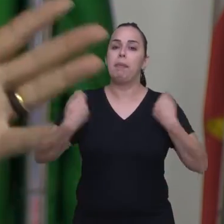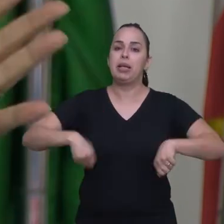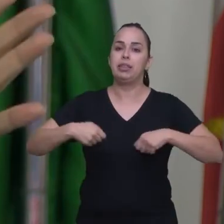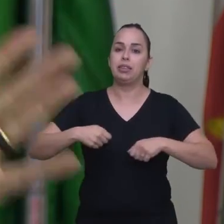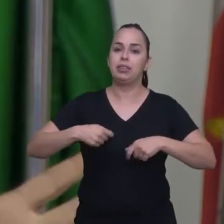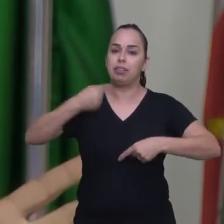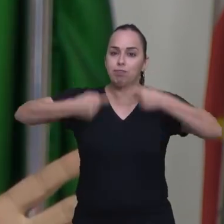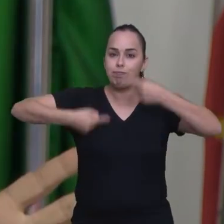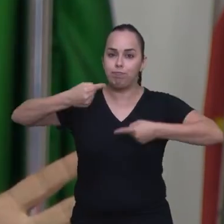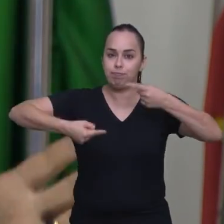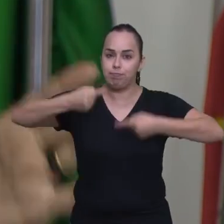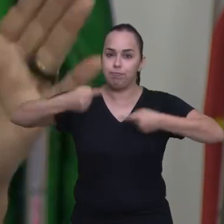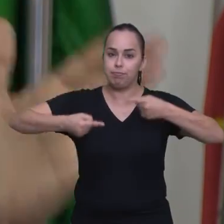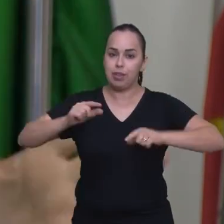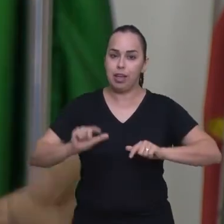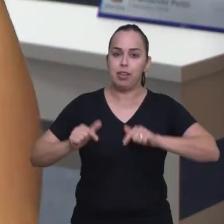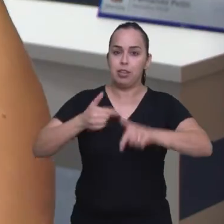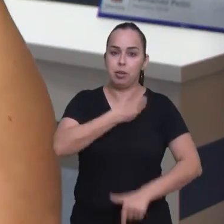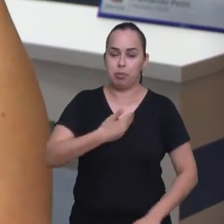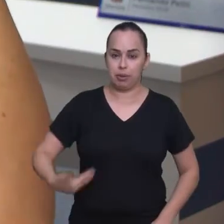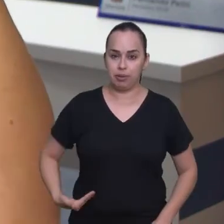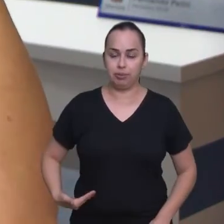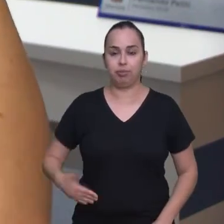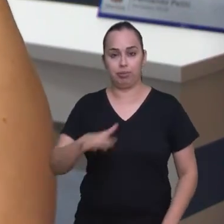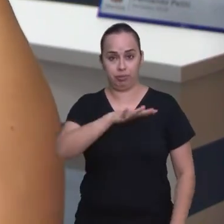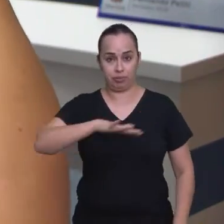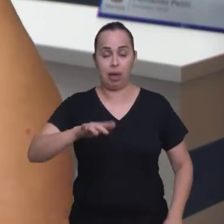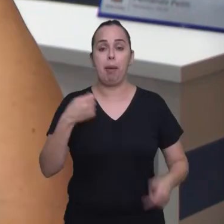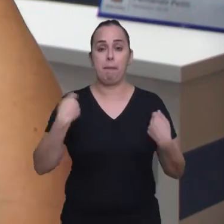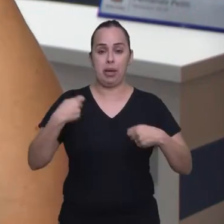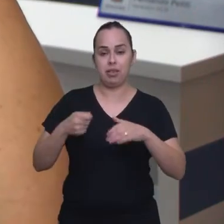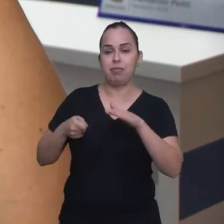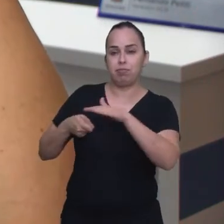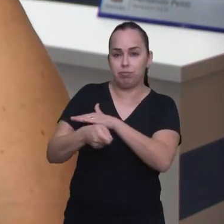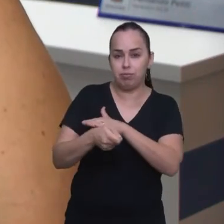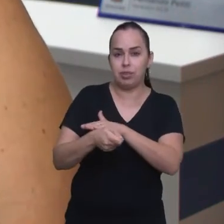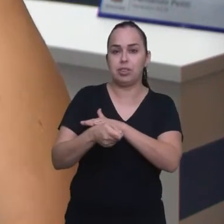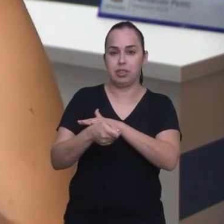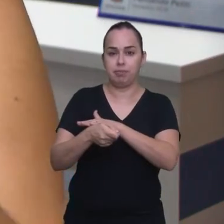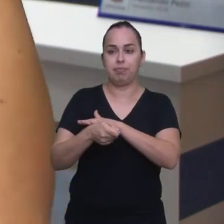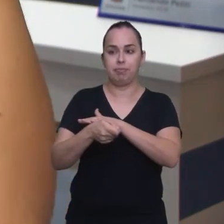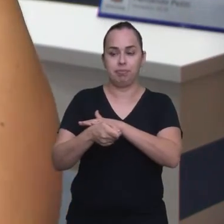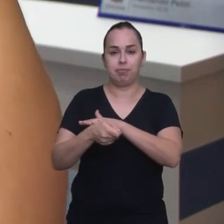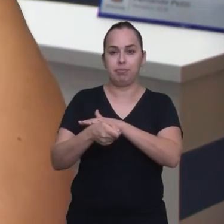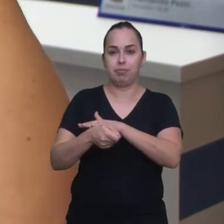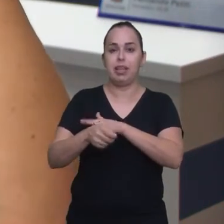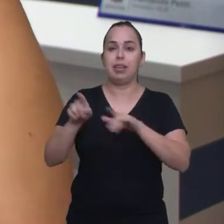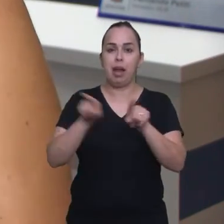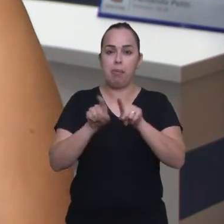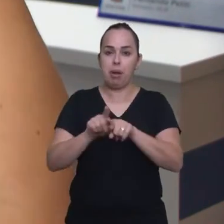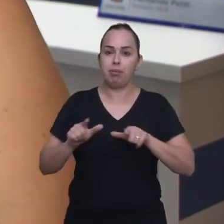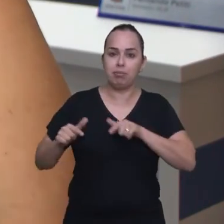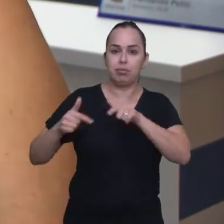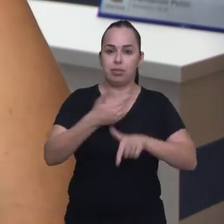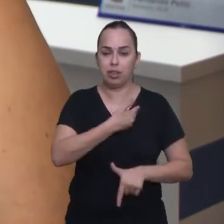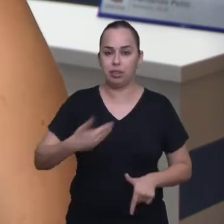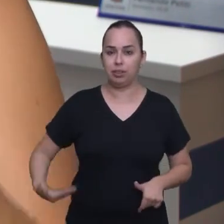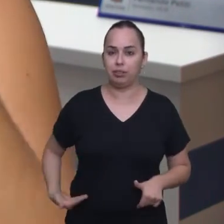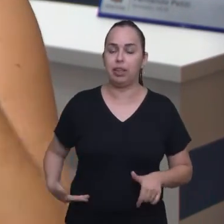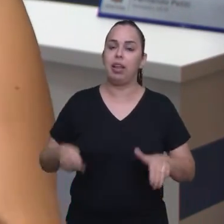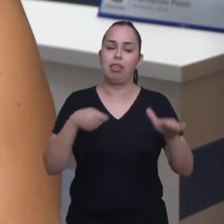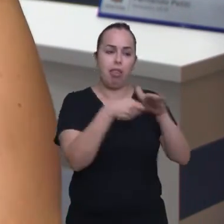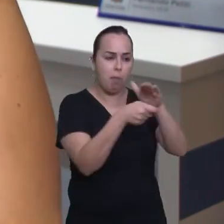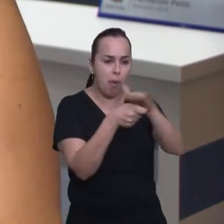debate de políticas públicas nesta área. Precisa, sim, mais investimentos nesse sentido, mais políticas públicas e